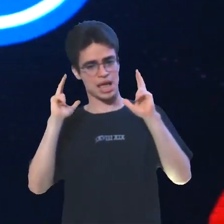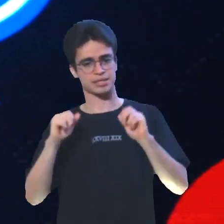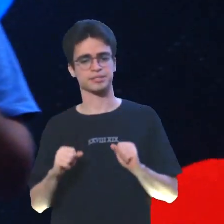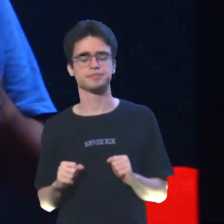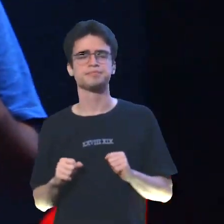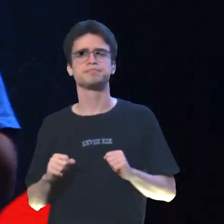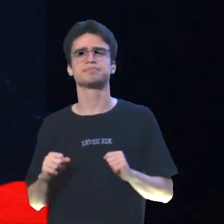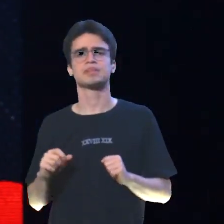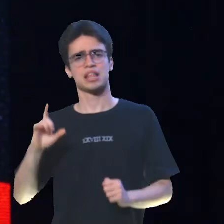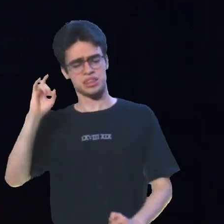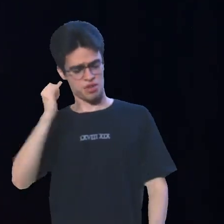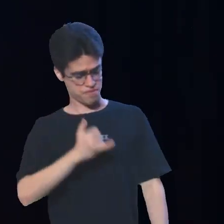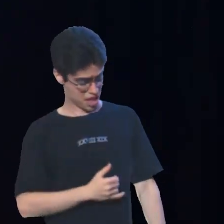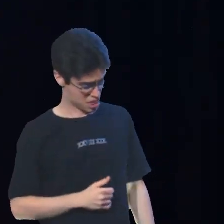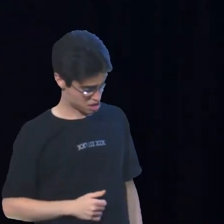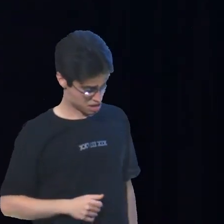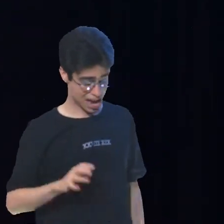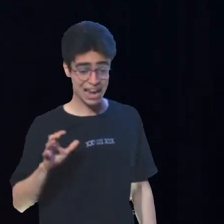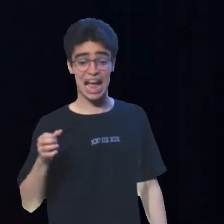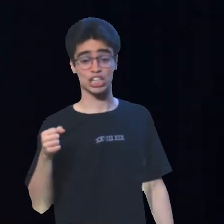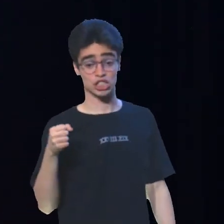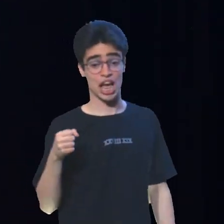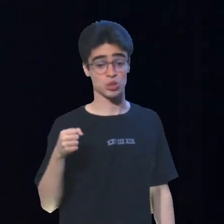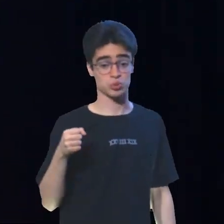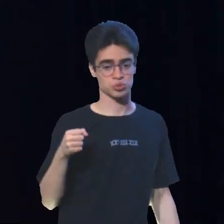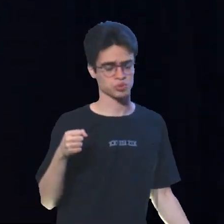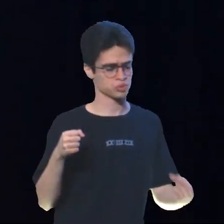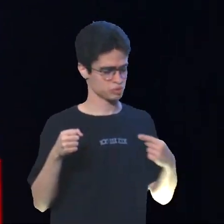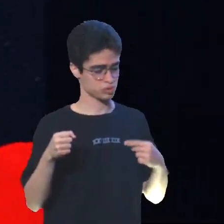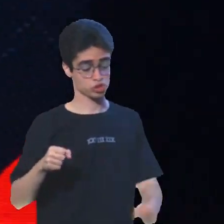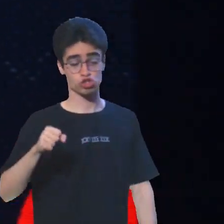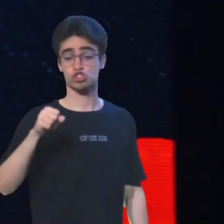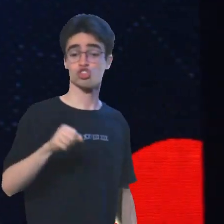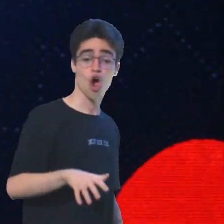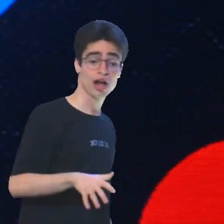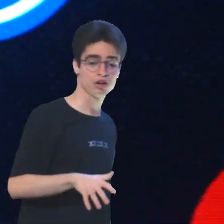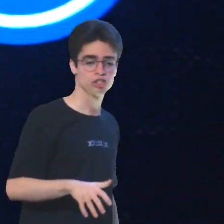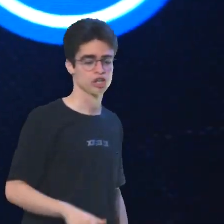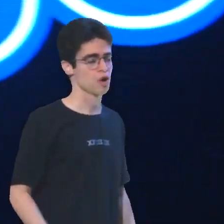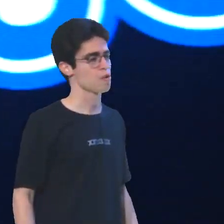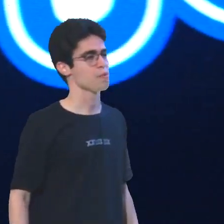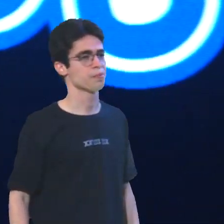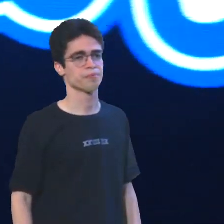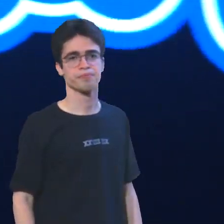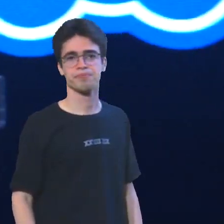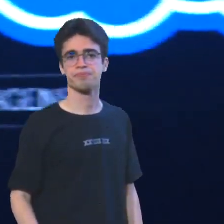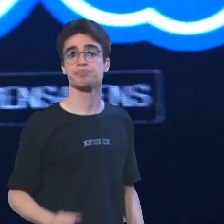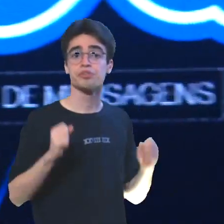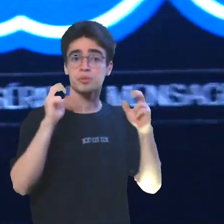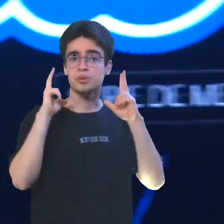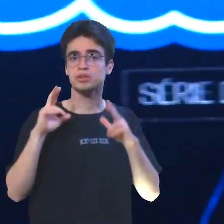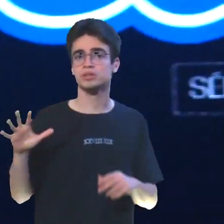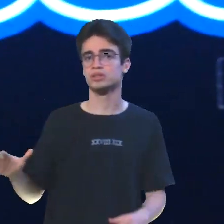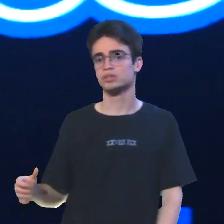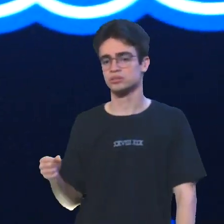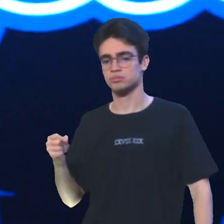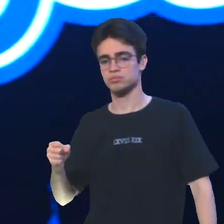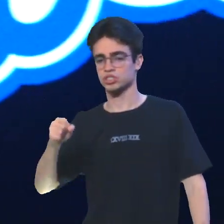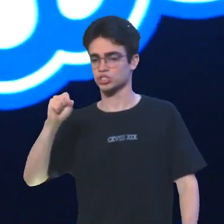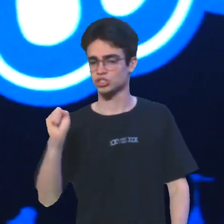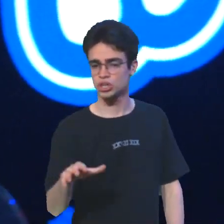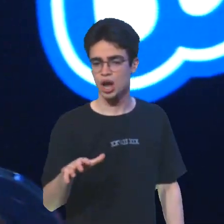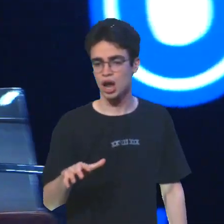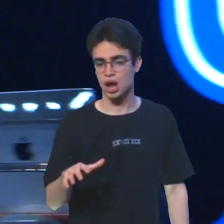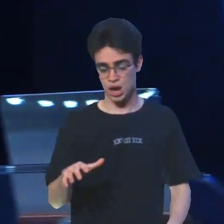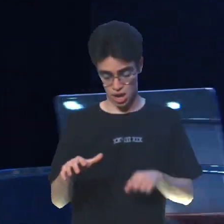E o Senhor fala, ó, pega esse cajado e joga no chão. Quando Moisés pega e faz isso,